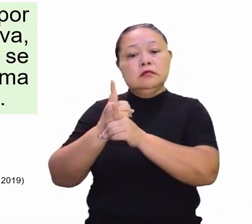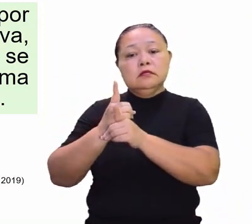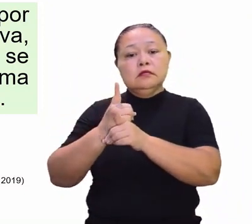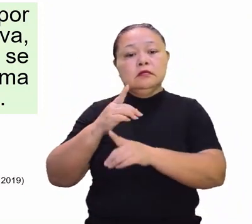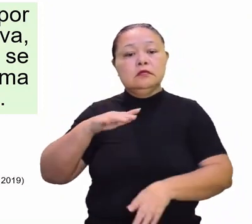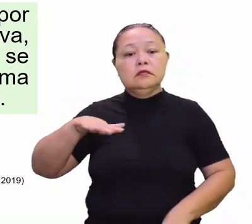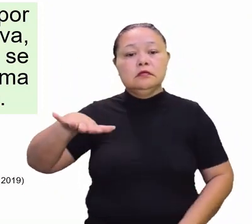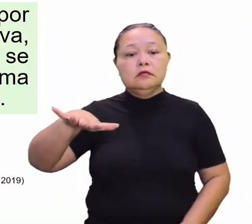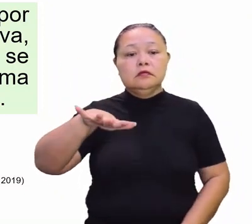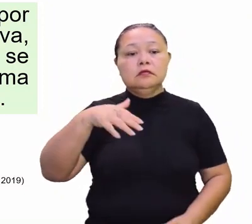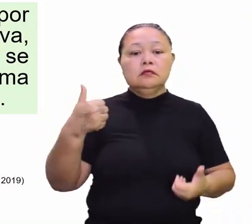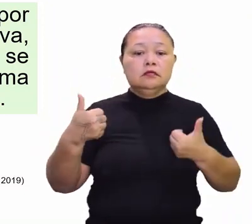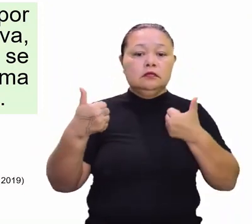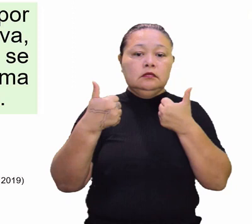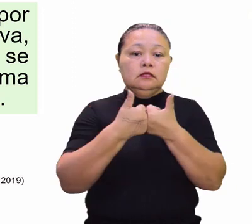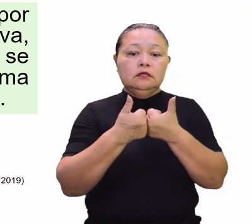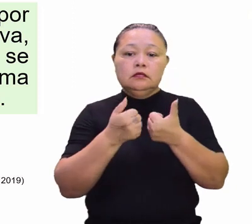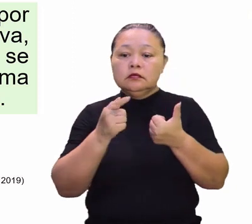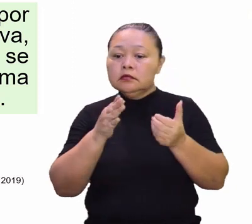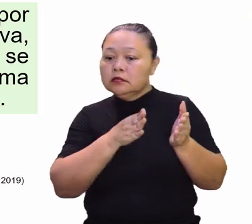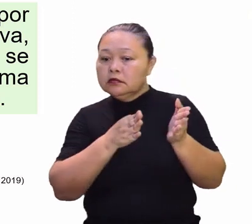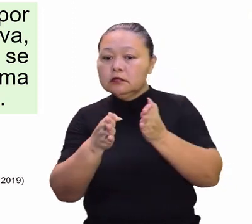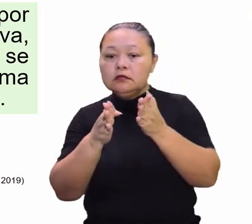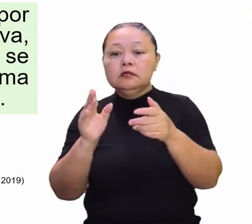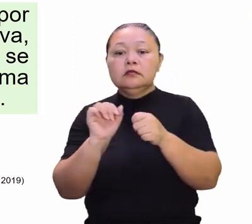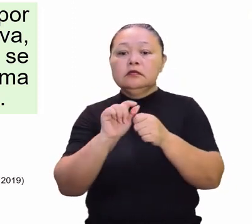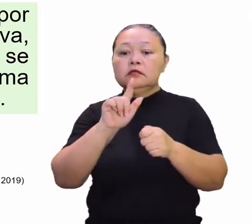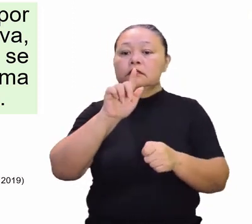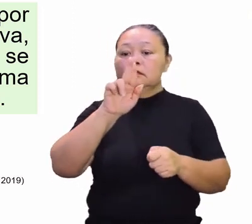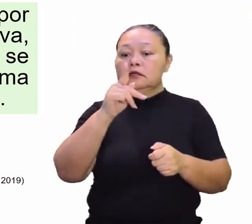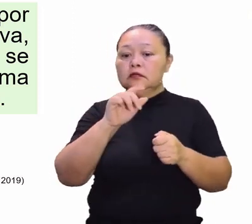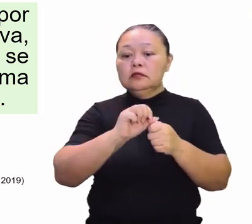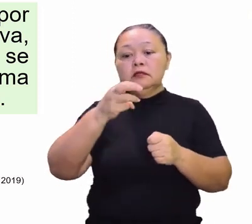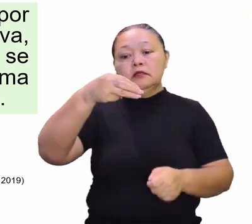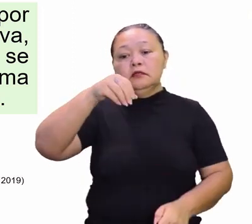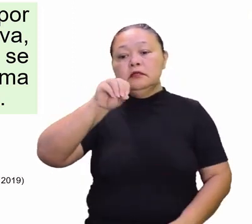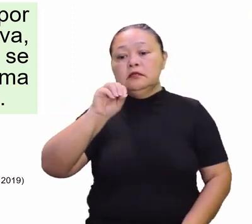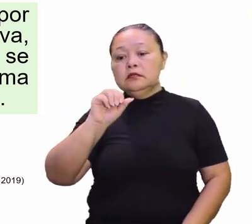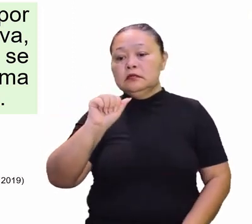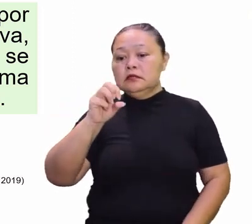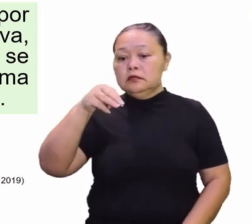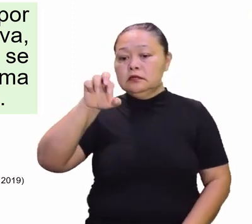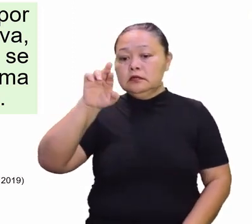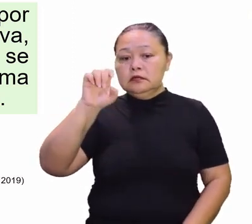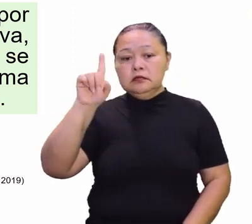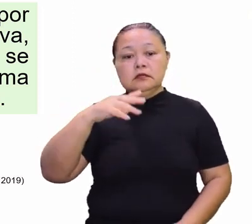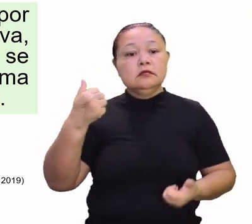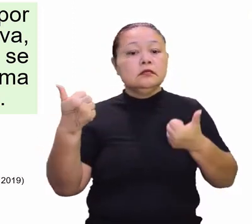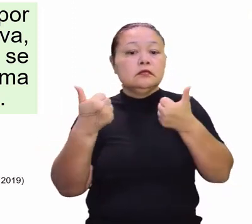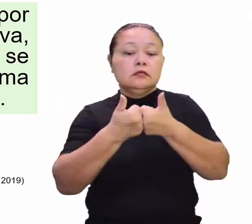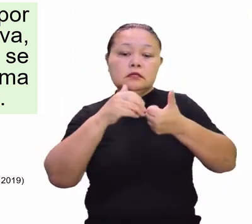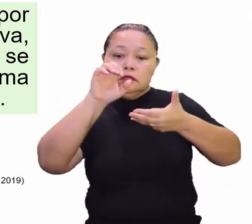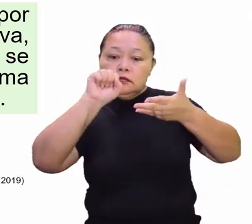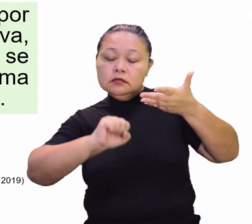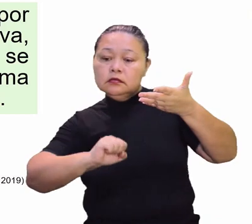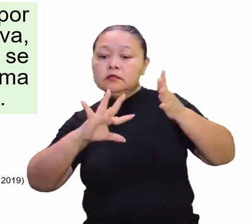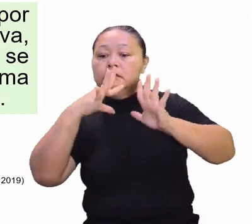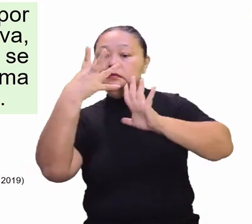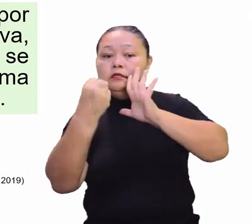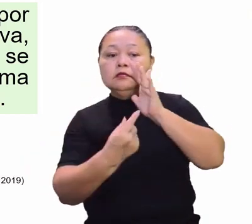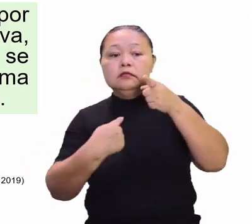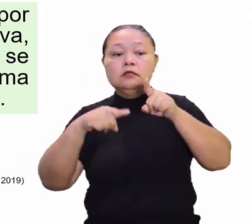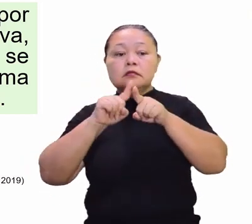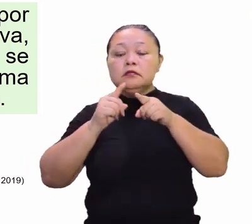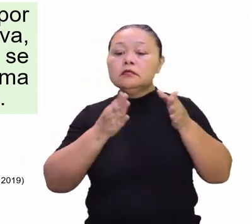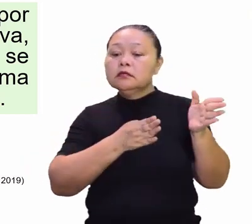nas áreas próximas aos rios Guaporé, em pequeno trecho, Mamoré, e junto às depressões do sul da Amazônia e do rio Guaporé.